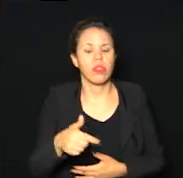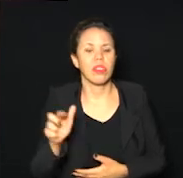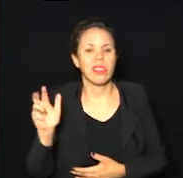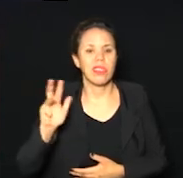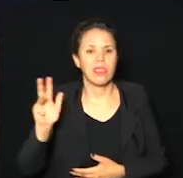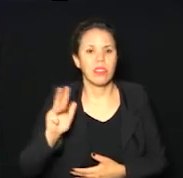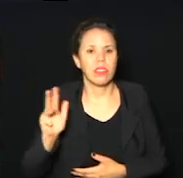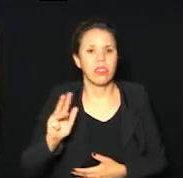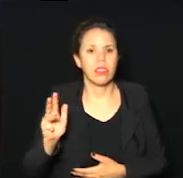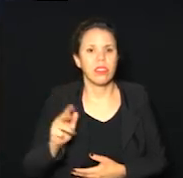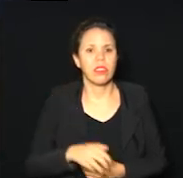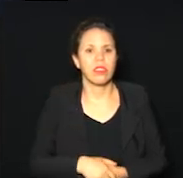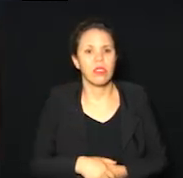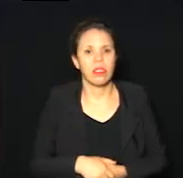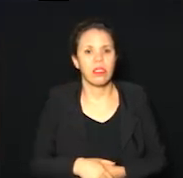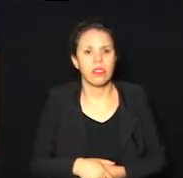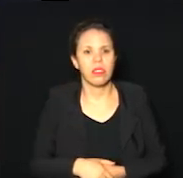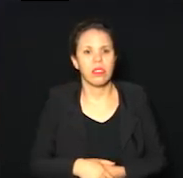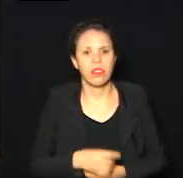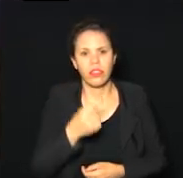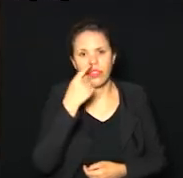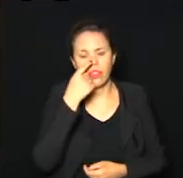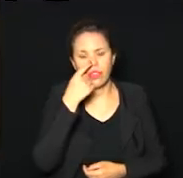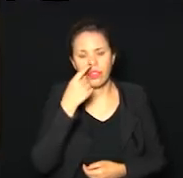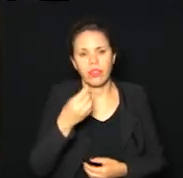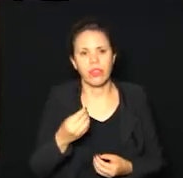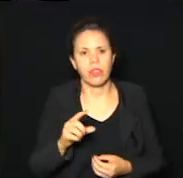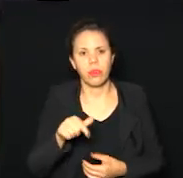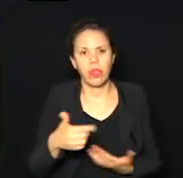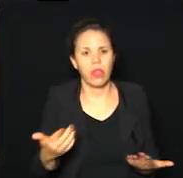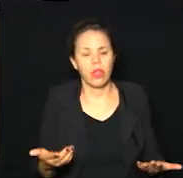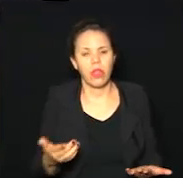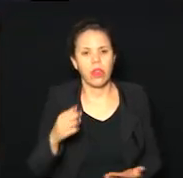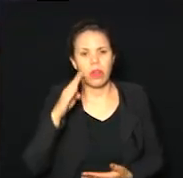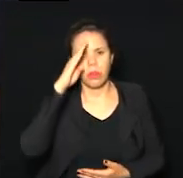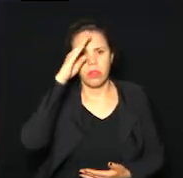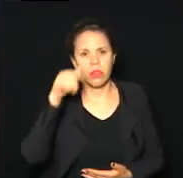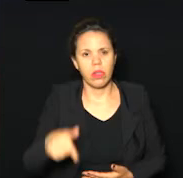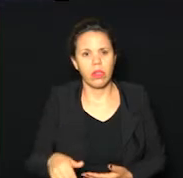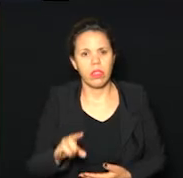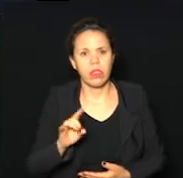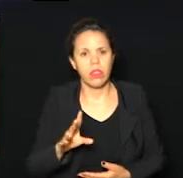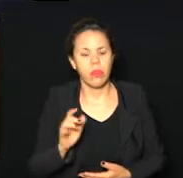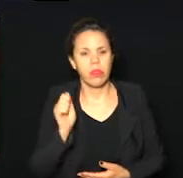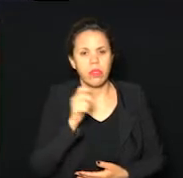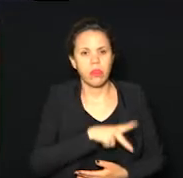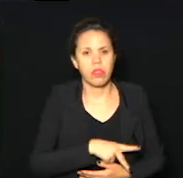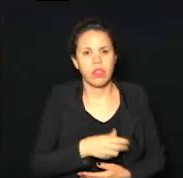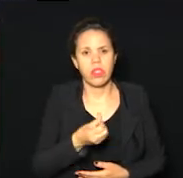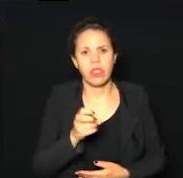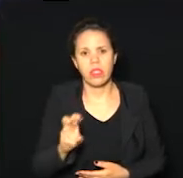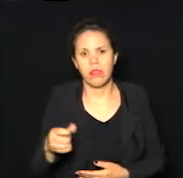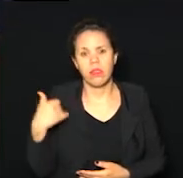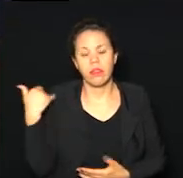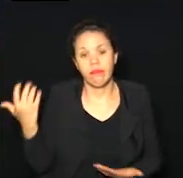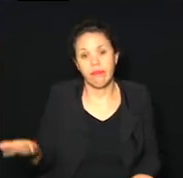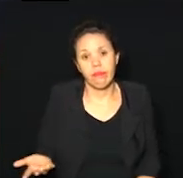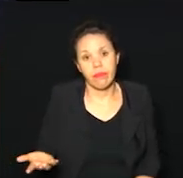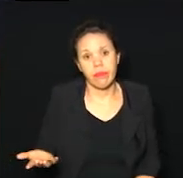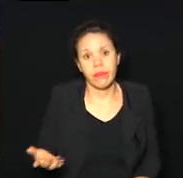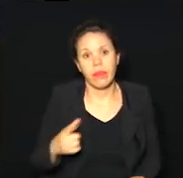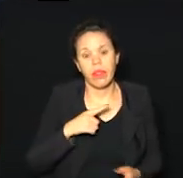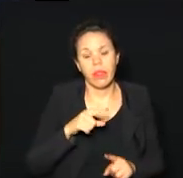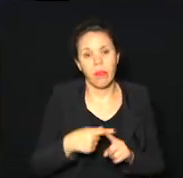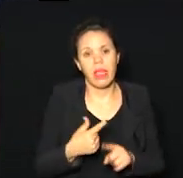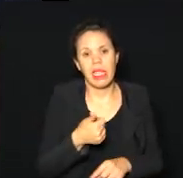Lula botou o dedo e Bolsonaro me deu o último presente, que eu só posso me aposentar com 65 anos. Portanto, tem mais 14